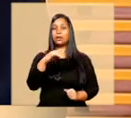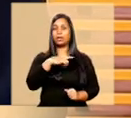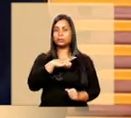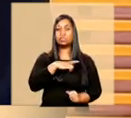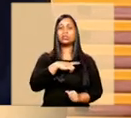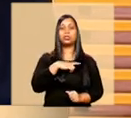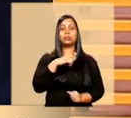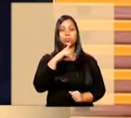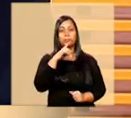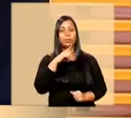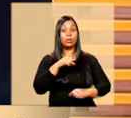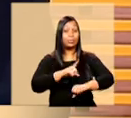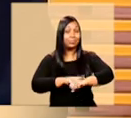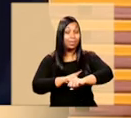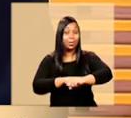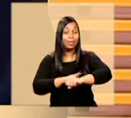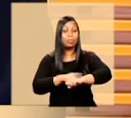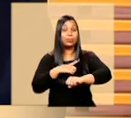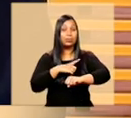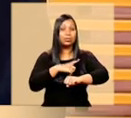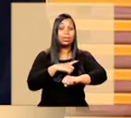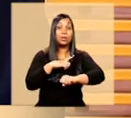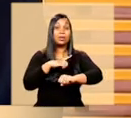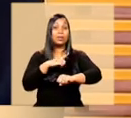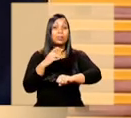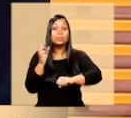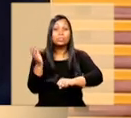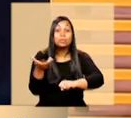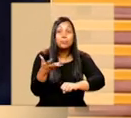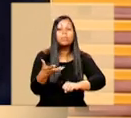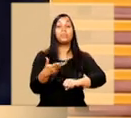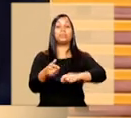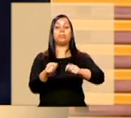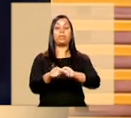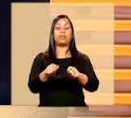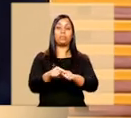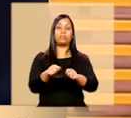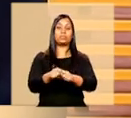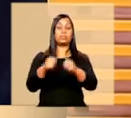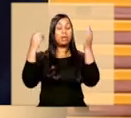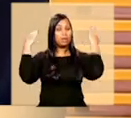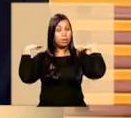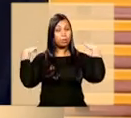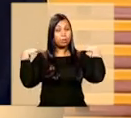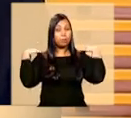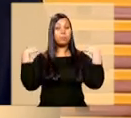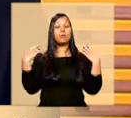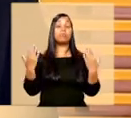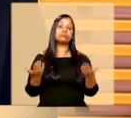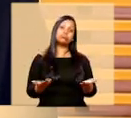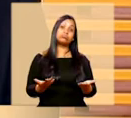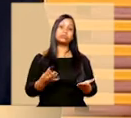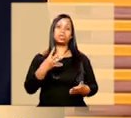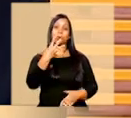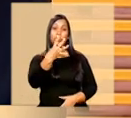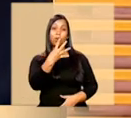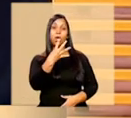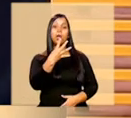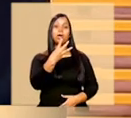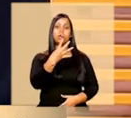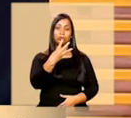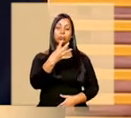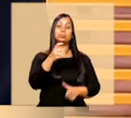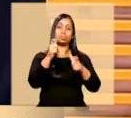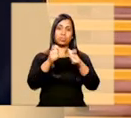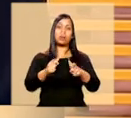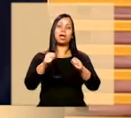pacientes, a gravidade, o tempo que a gente tem, que é um tempo muito curto para realizar isso. E o transplante de pulmão, hoje, para se ter uma ideia, nós temos 4 centros